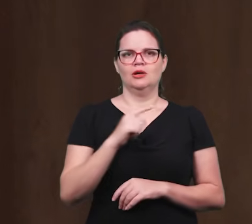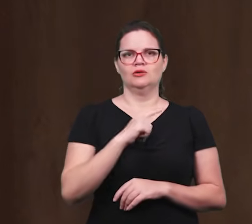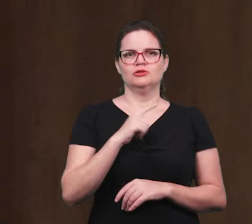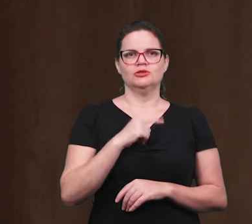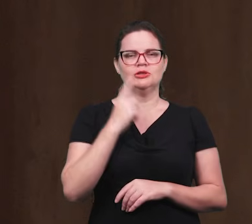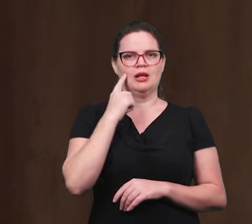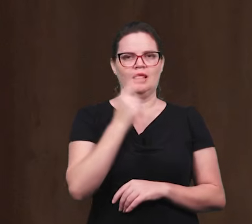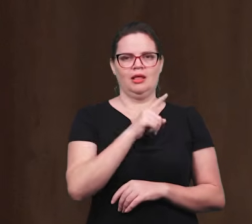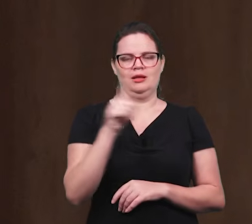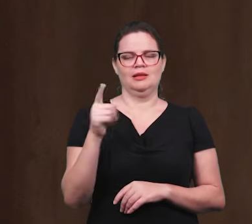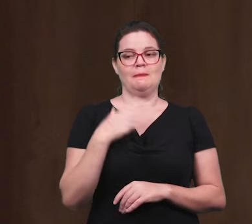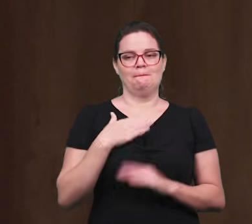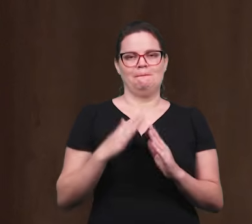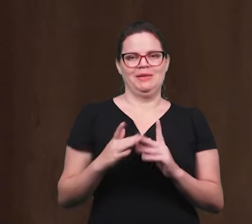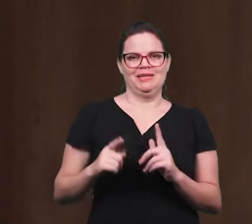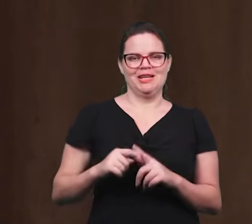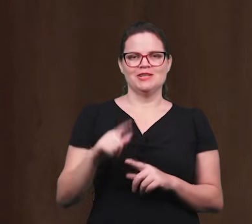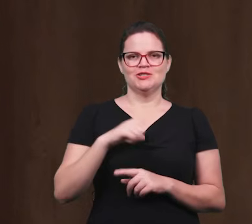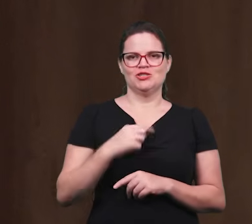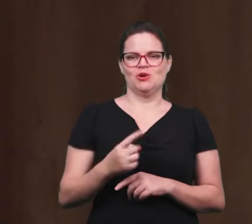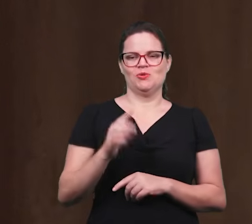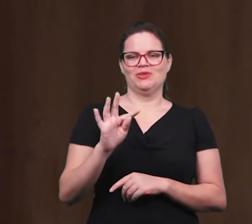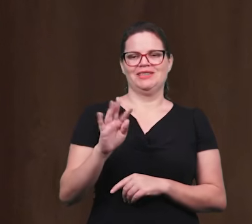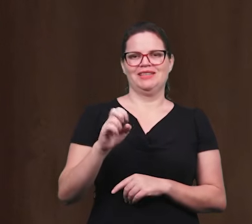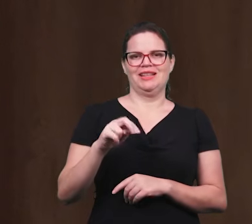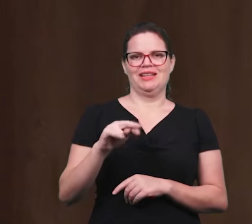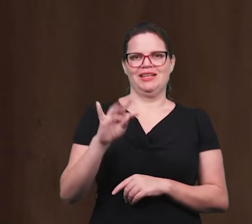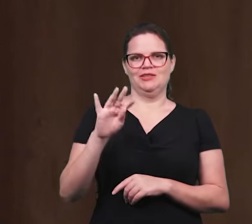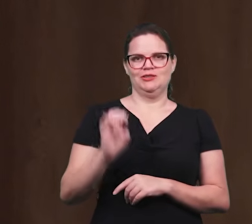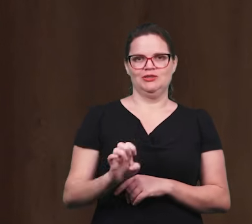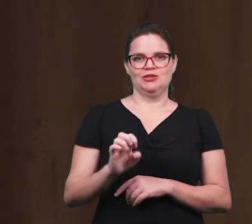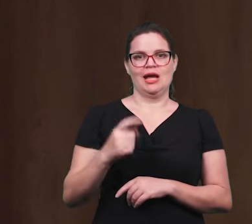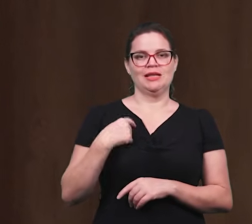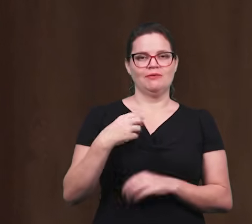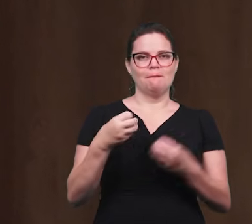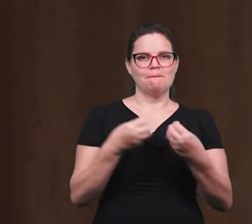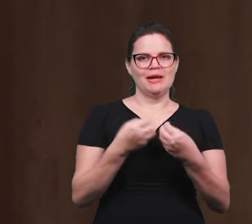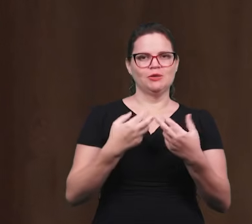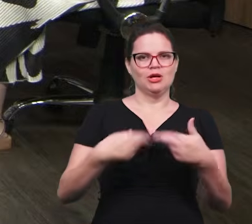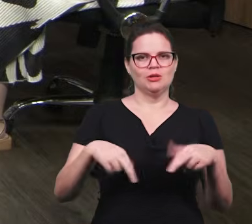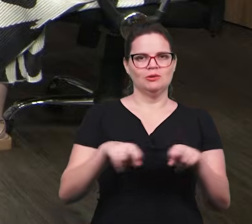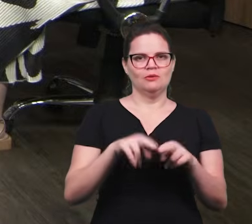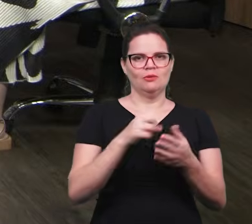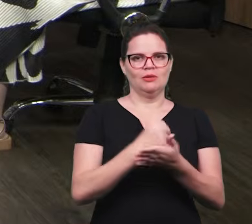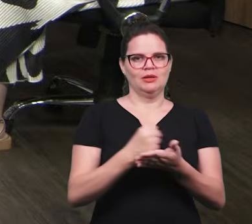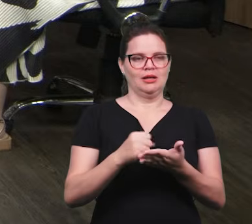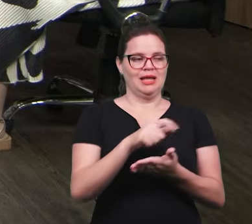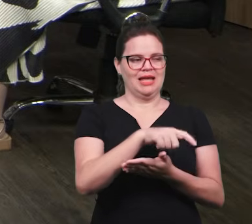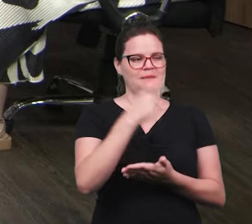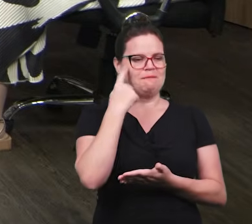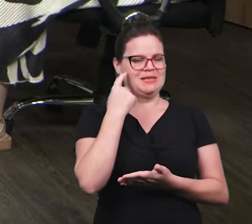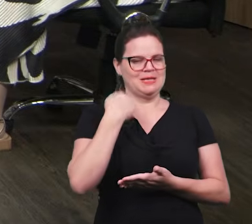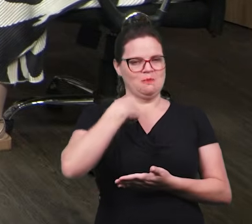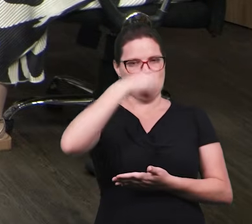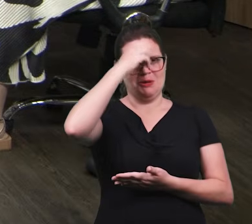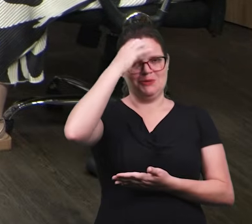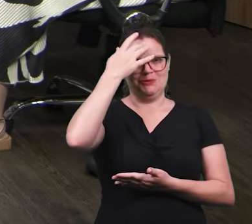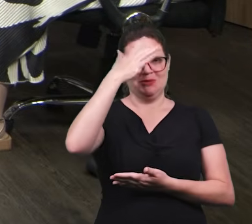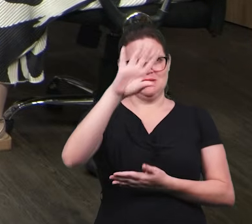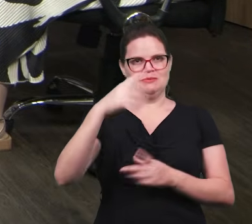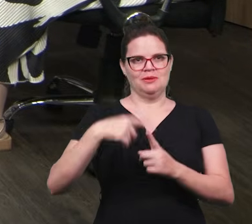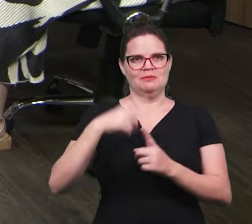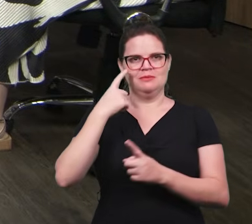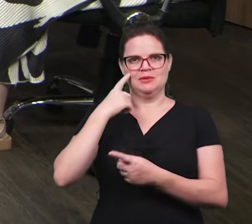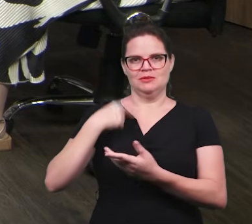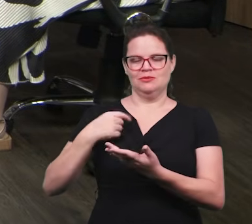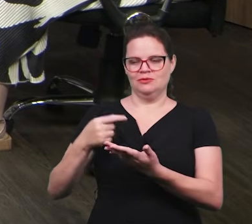frequentava a minha igreja quando estava na época de renovar o contrato dele. Ele pensa que eu não sabia, né? Mas quando ele tinha o contrato dele, ele ia